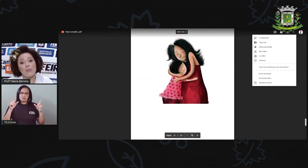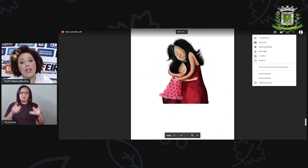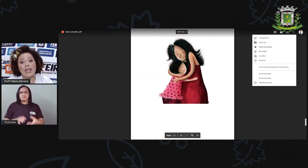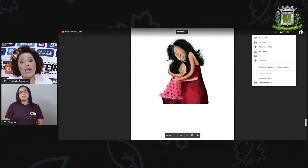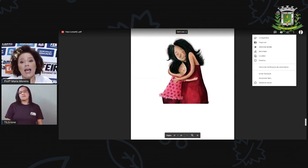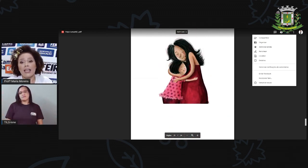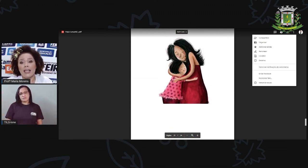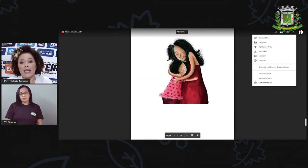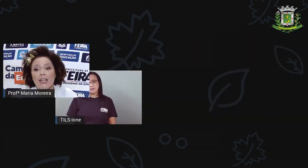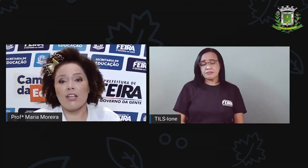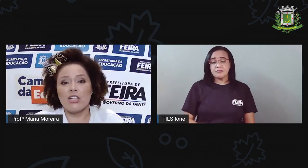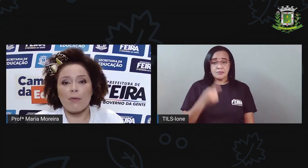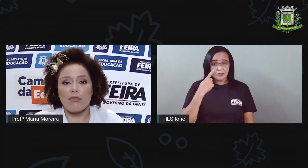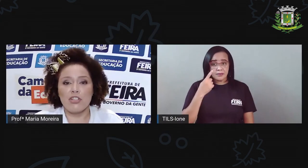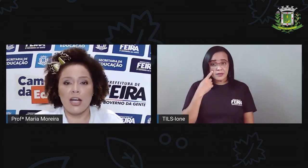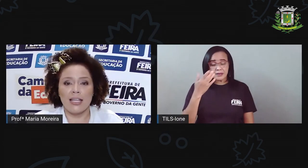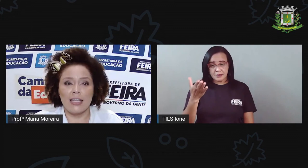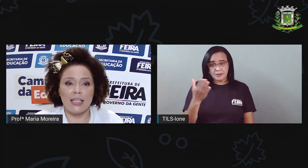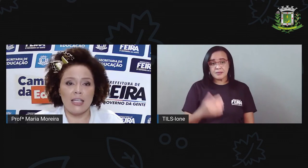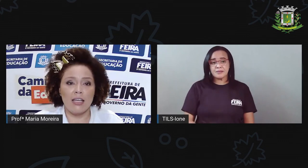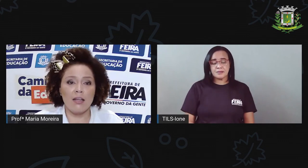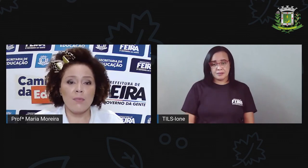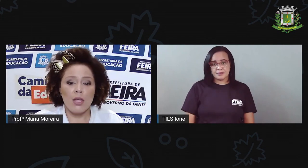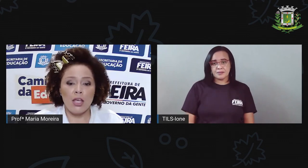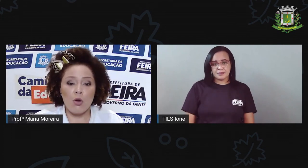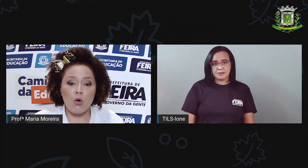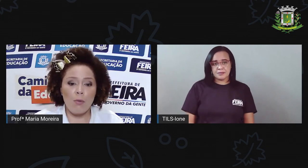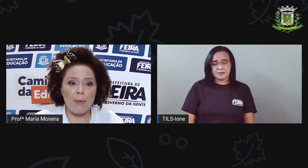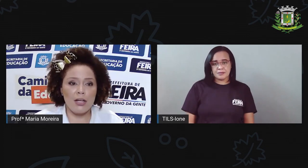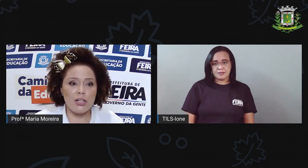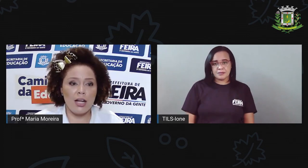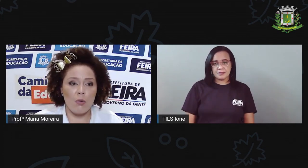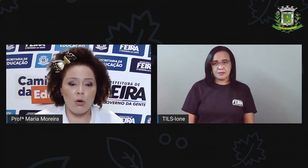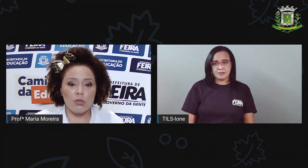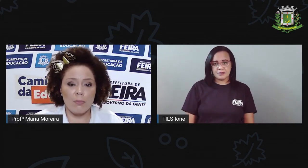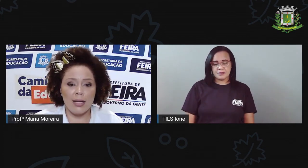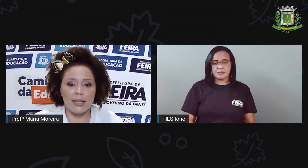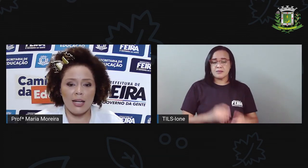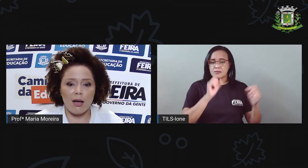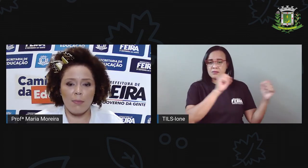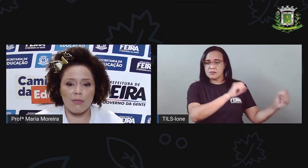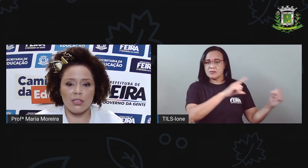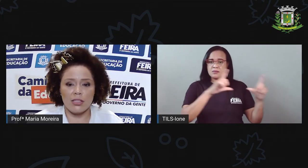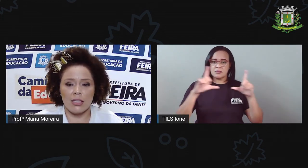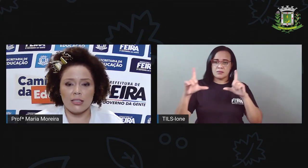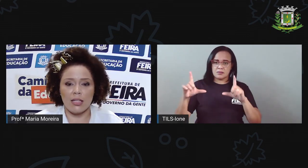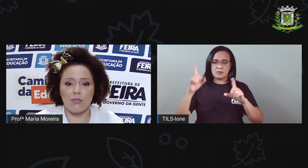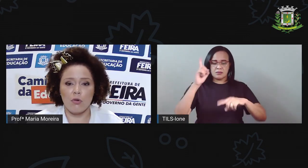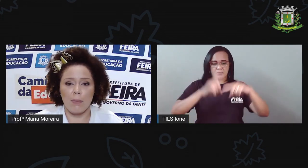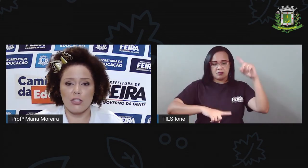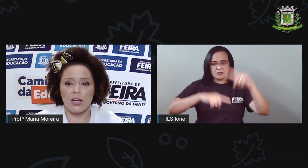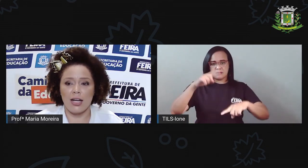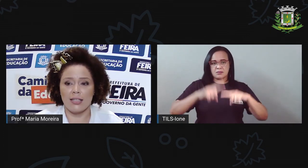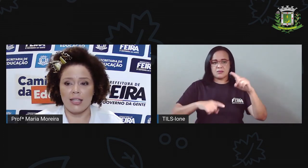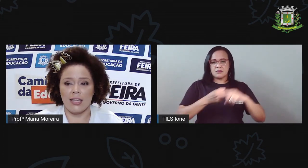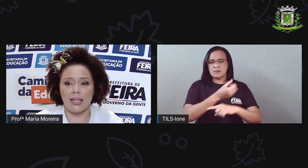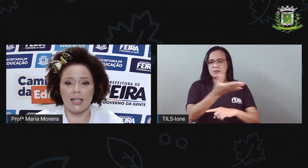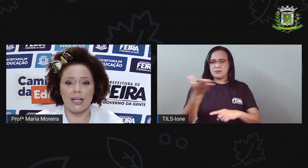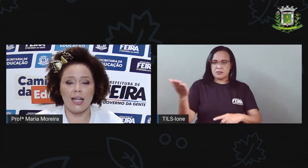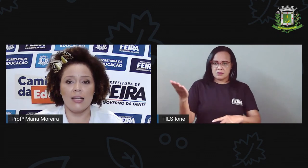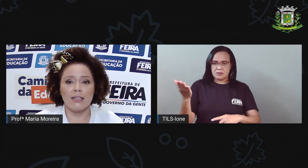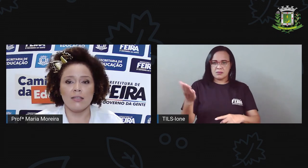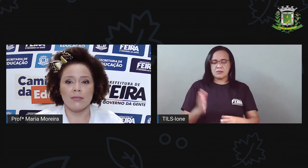só? E aí Deixar para fechar aqui E compartilhar O outro material Para vocês Vou compartilhar A